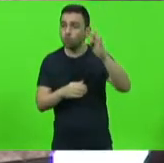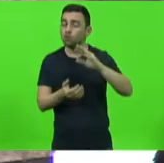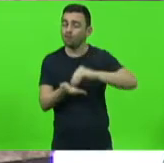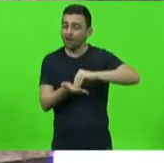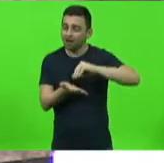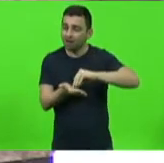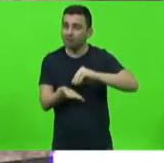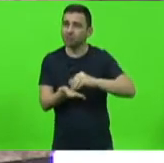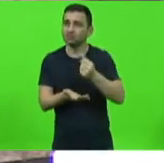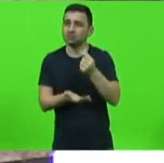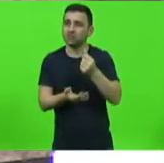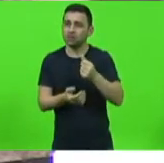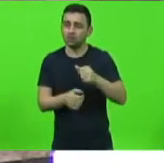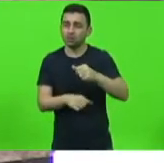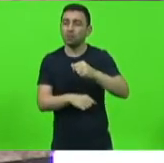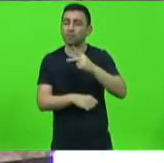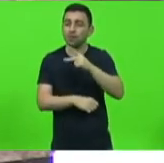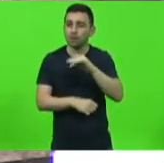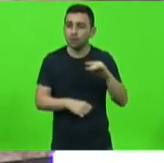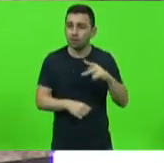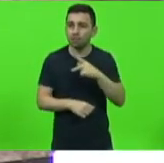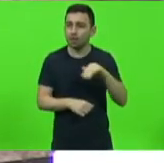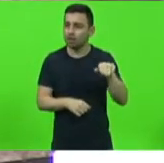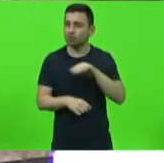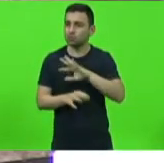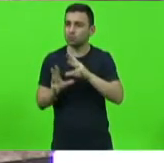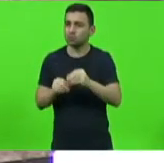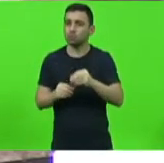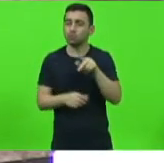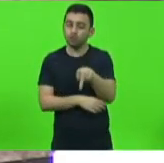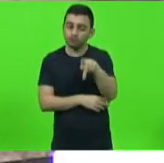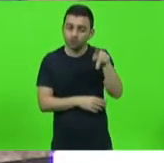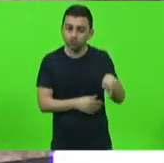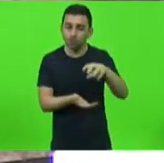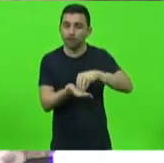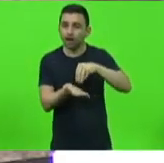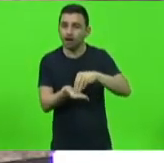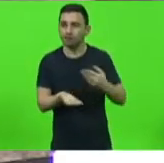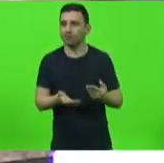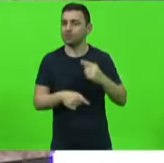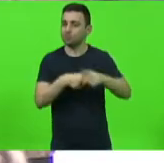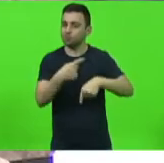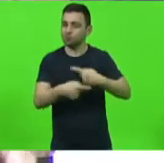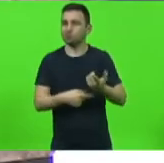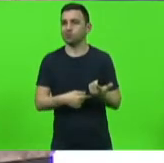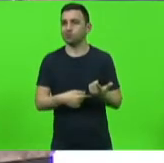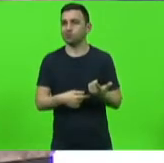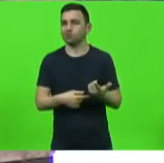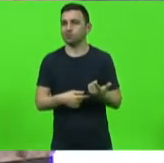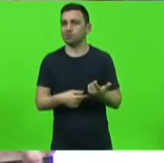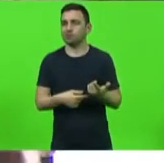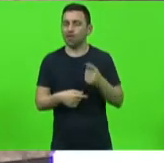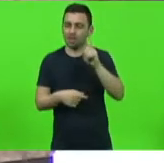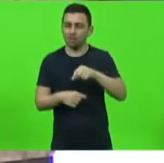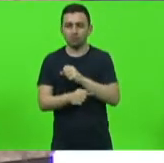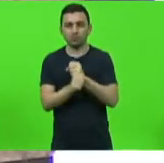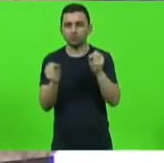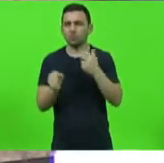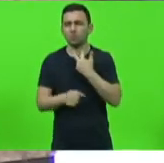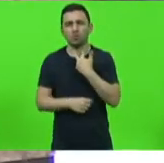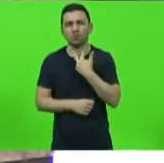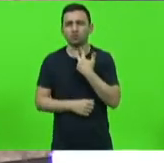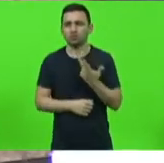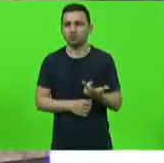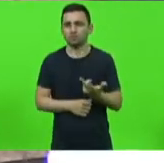falta para o praça, vai fazer falta para o professor, vai fazer falta para o enfermeiro, para o pequeno escalão. É um absurdo. Por isso,